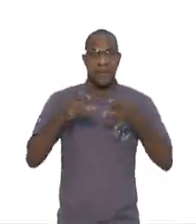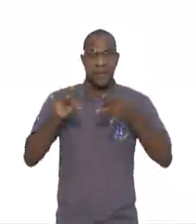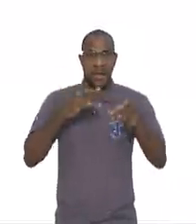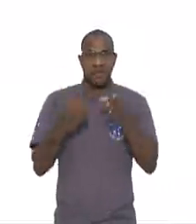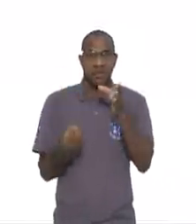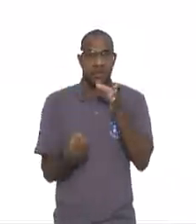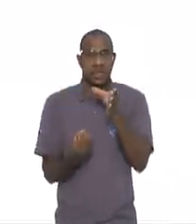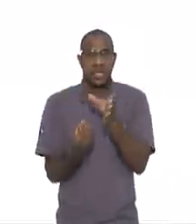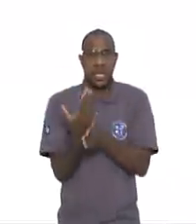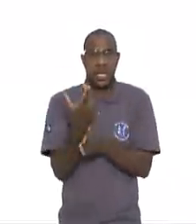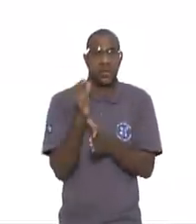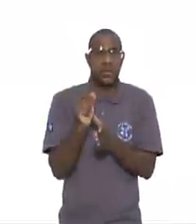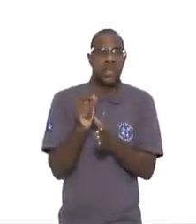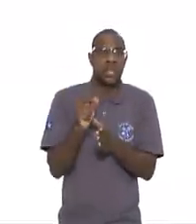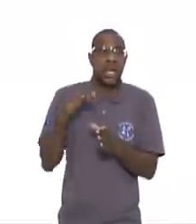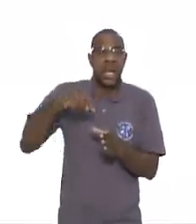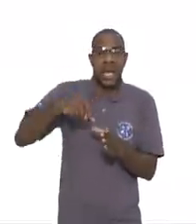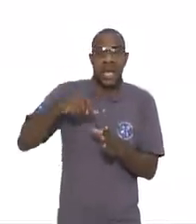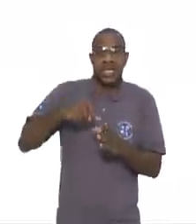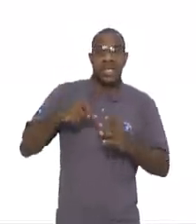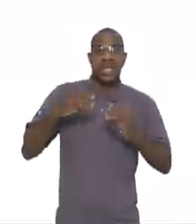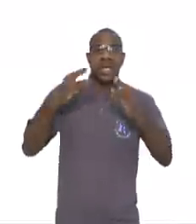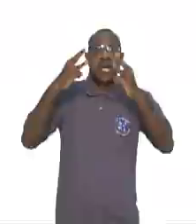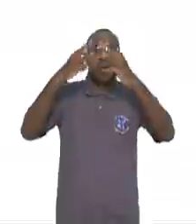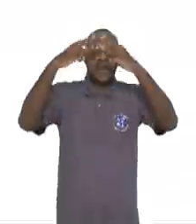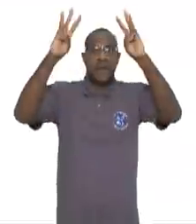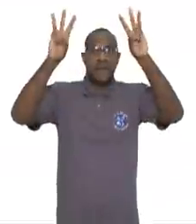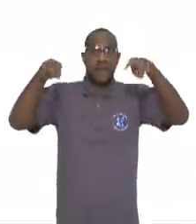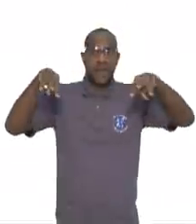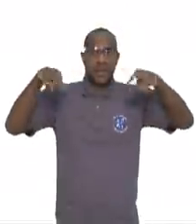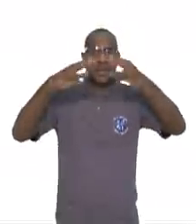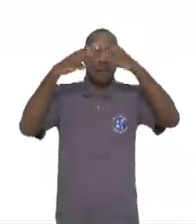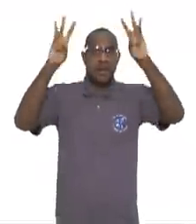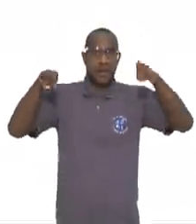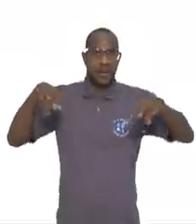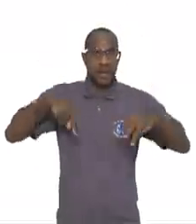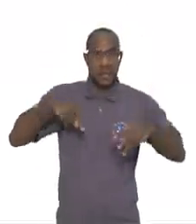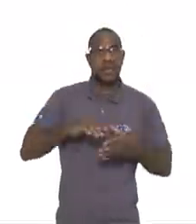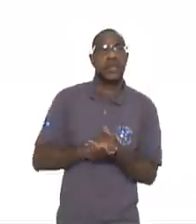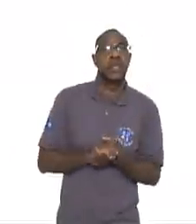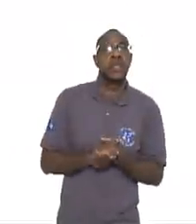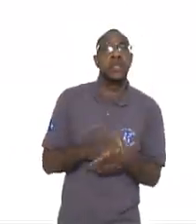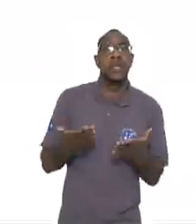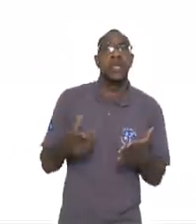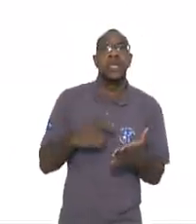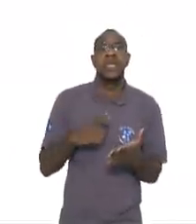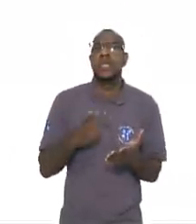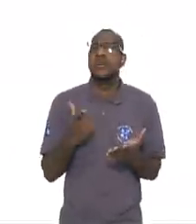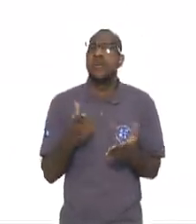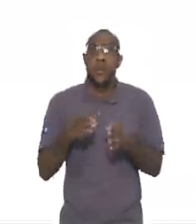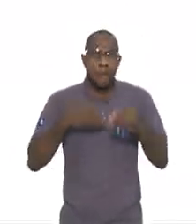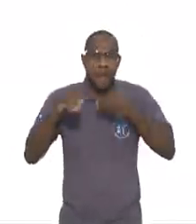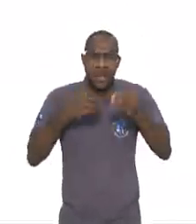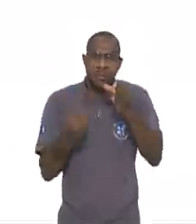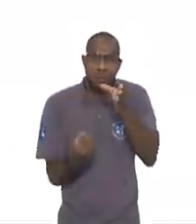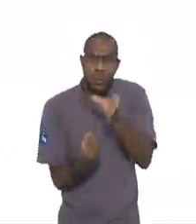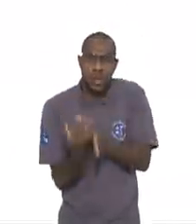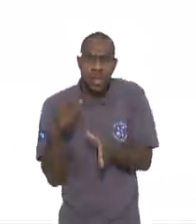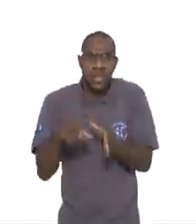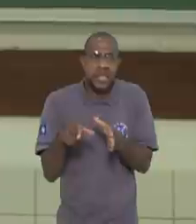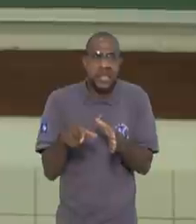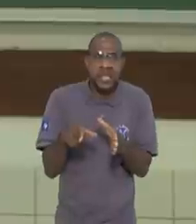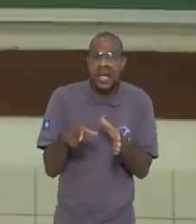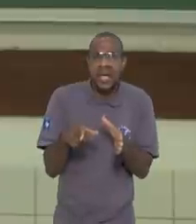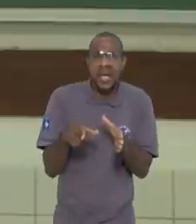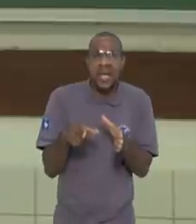Paraná reduz para 5 meses o tempo de decomposição do produto, que leva aqui, se não me engano, 5 anos, mais aqui, ou até